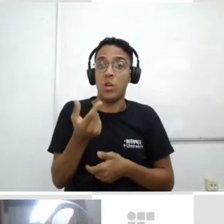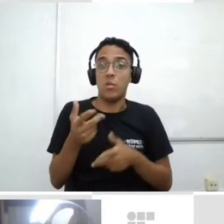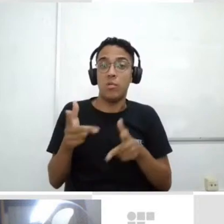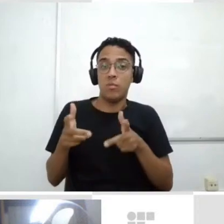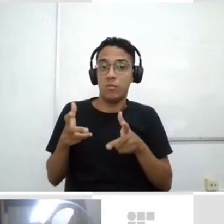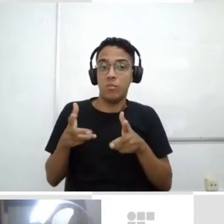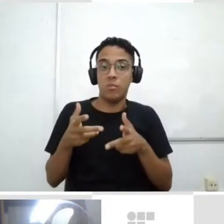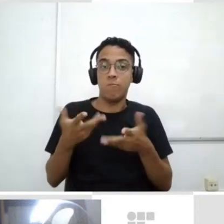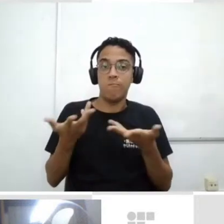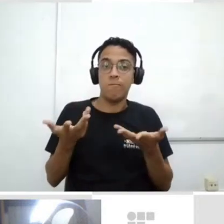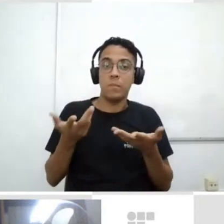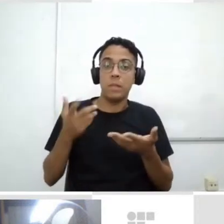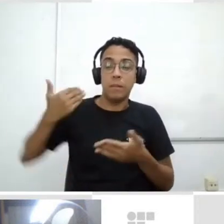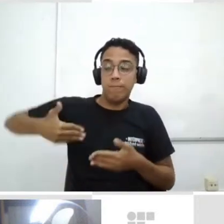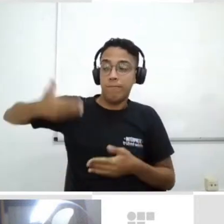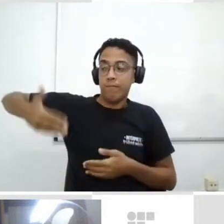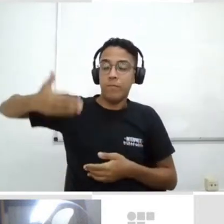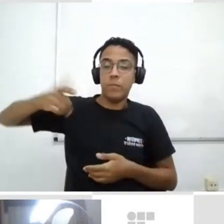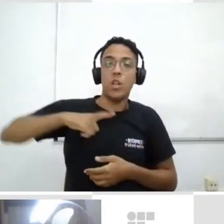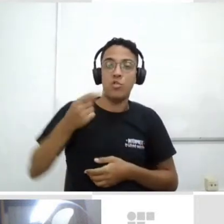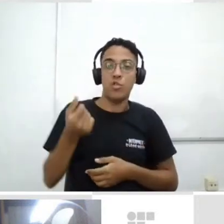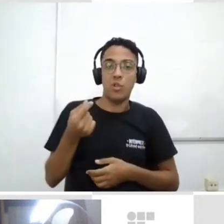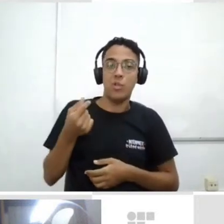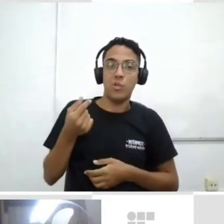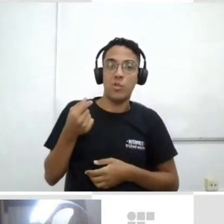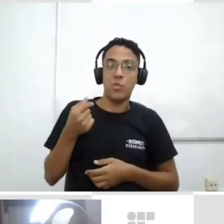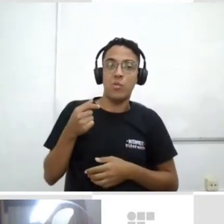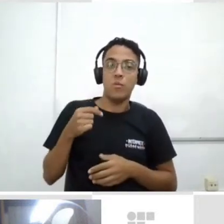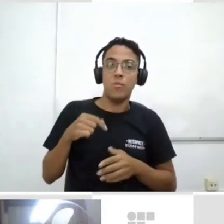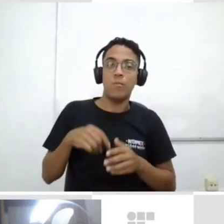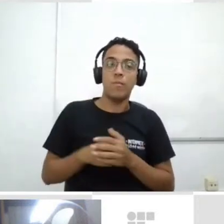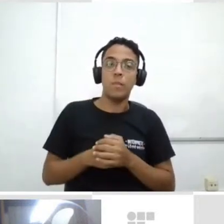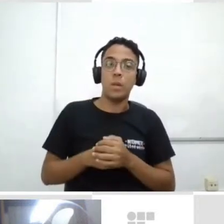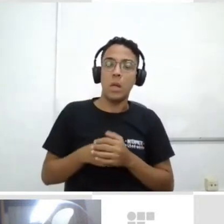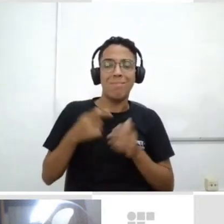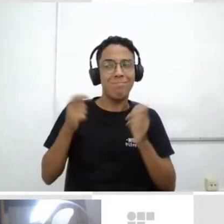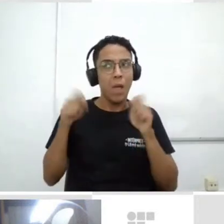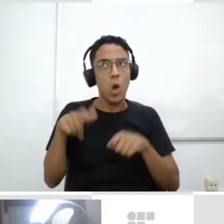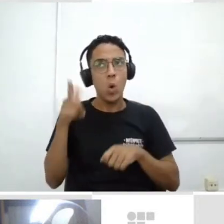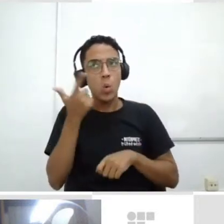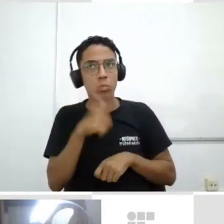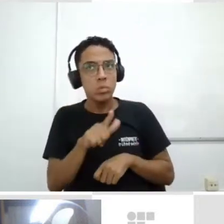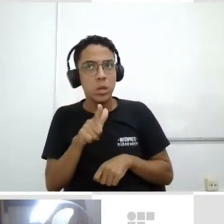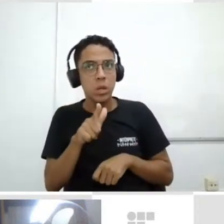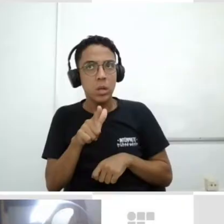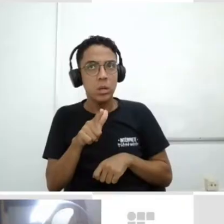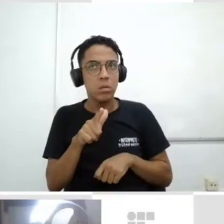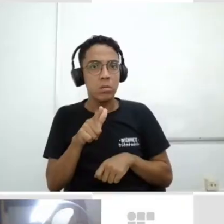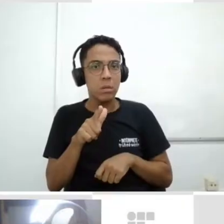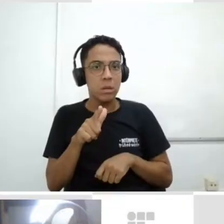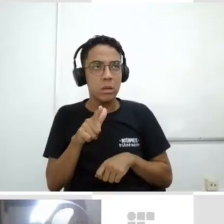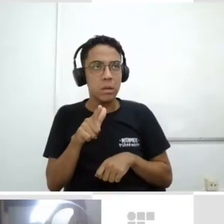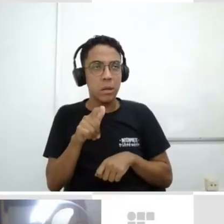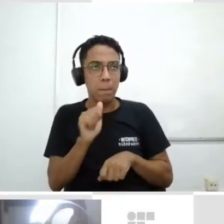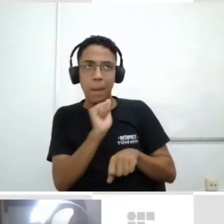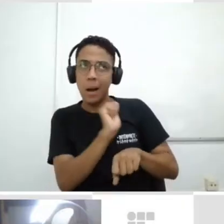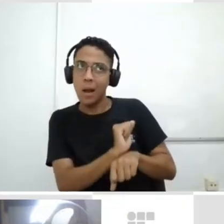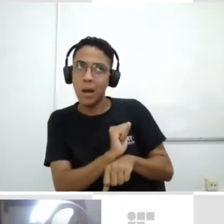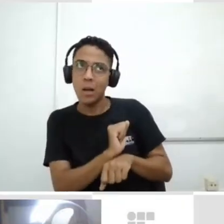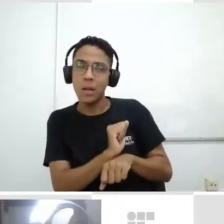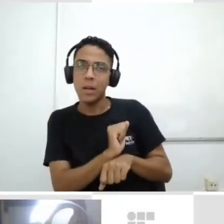sempre constantes, né? Então, temos saída no modo de produção capitalista? Não temos, né?